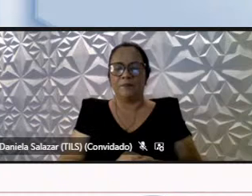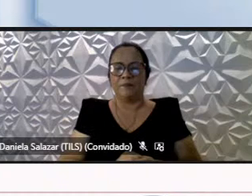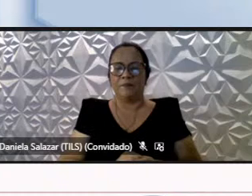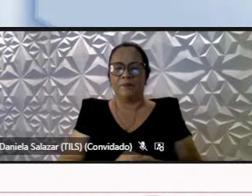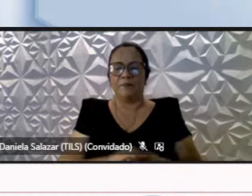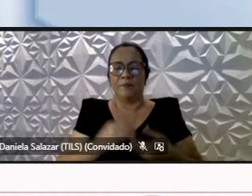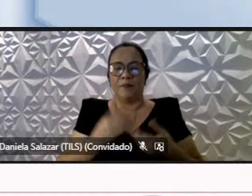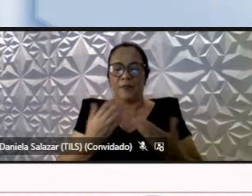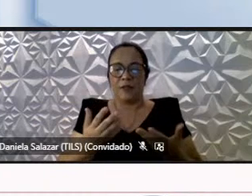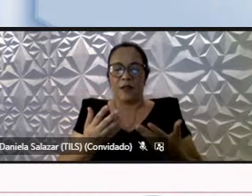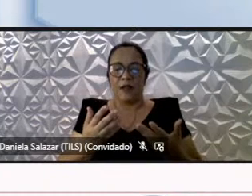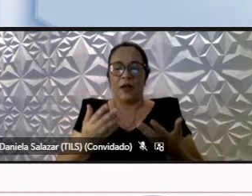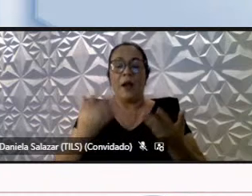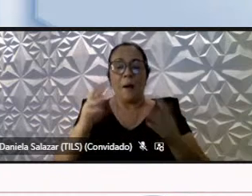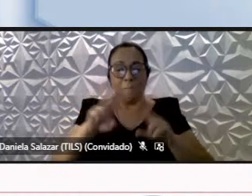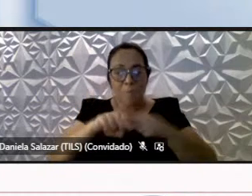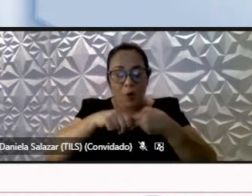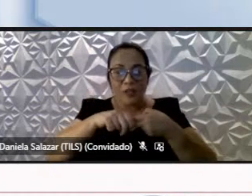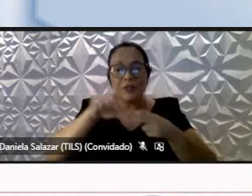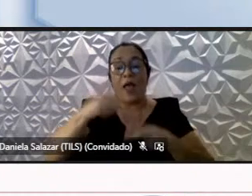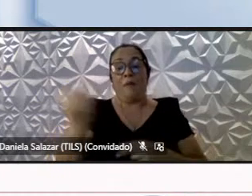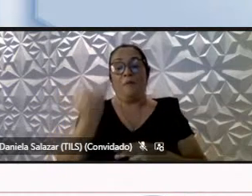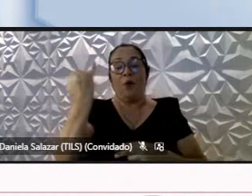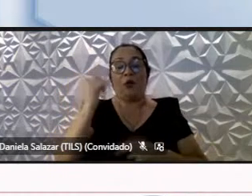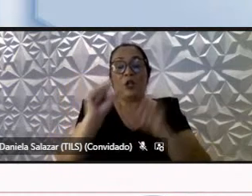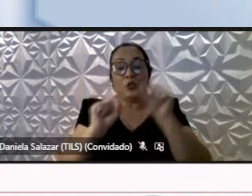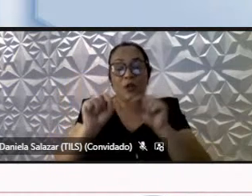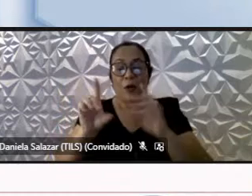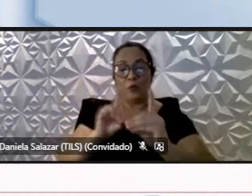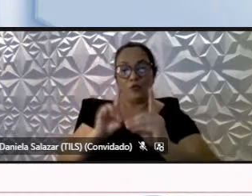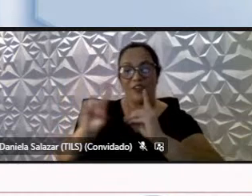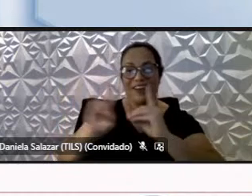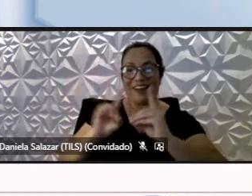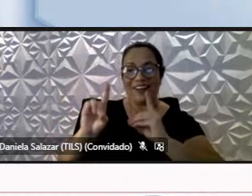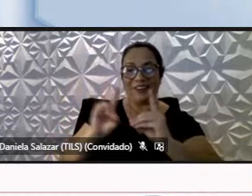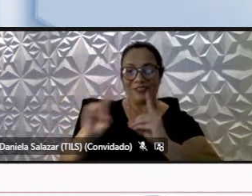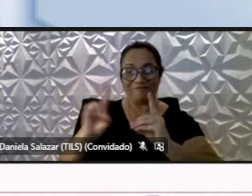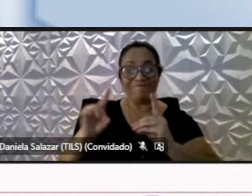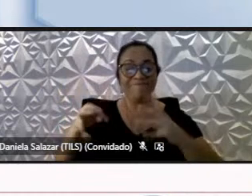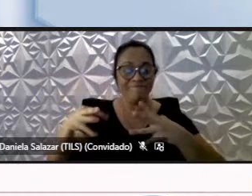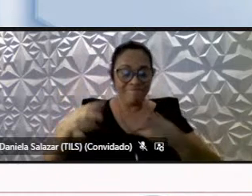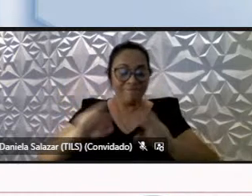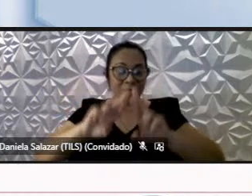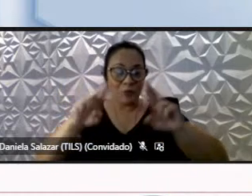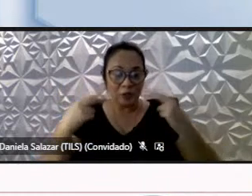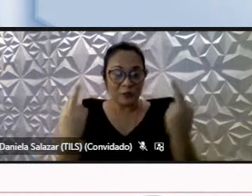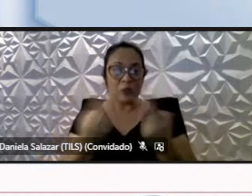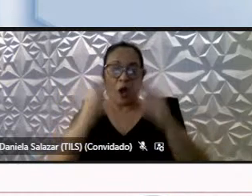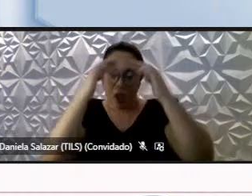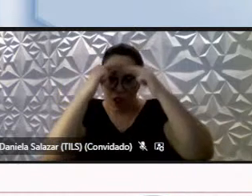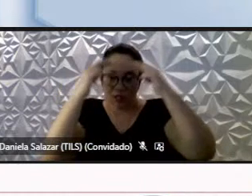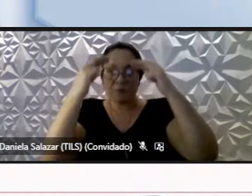feito através do diálogo, e isso é importante nesse diálogo que todos respeitem a verdade.